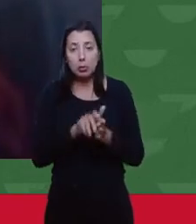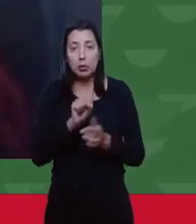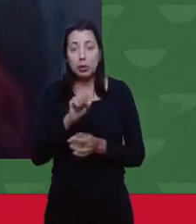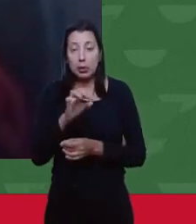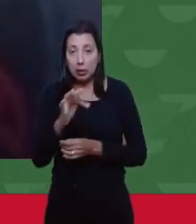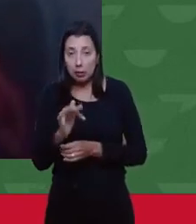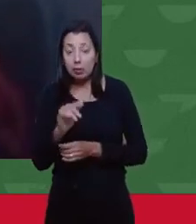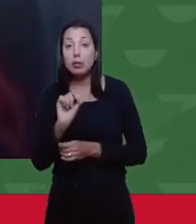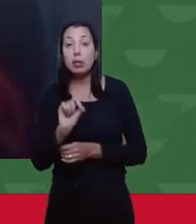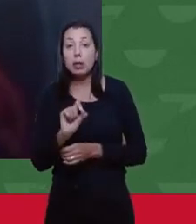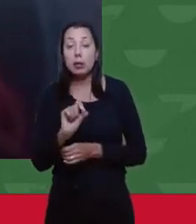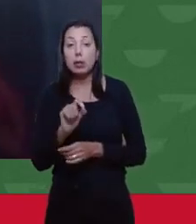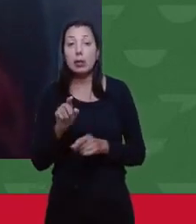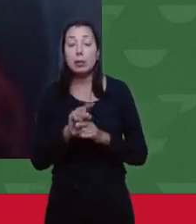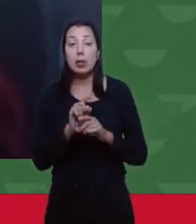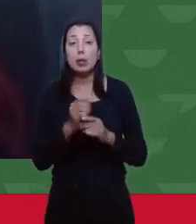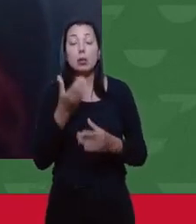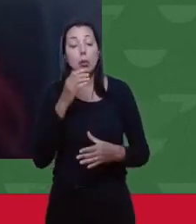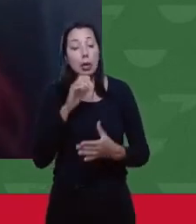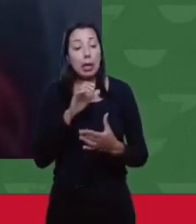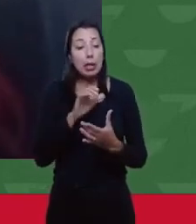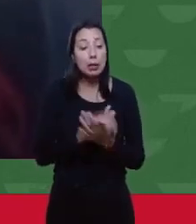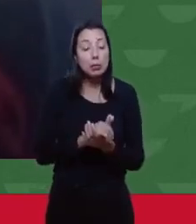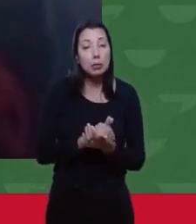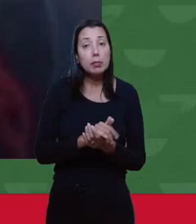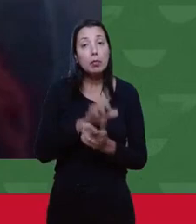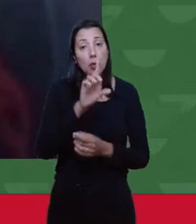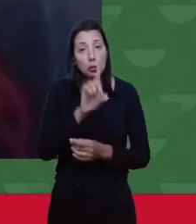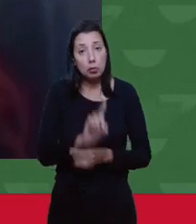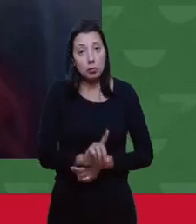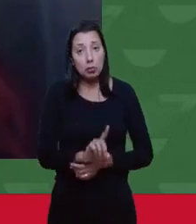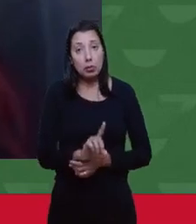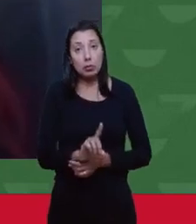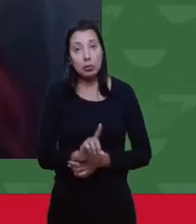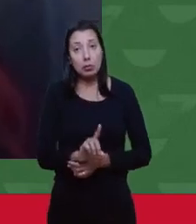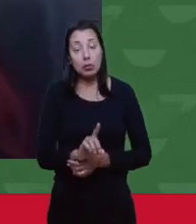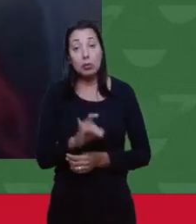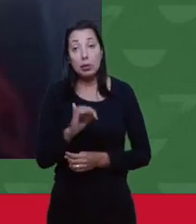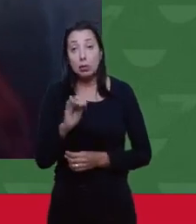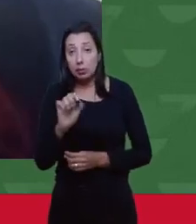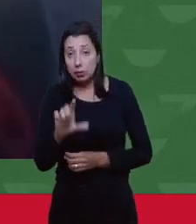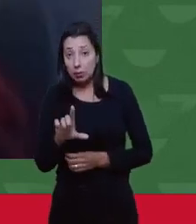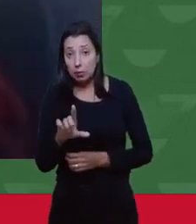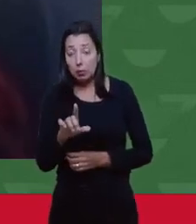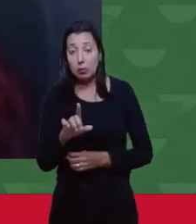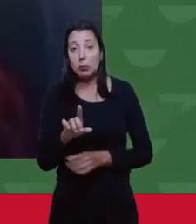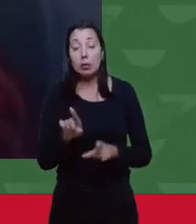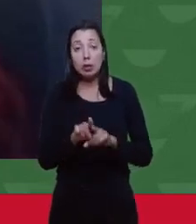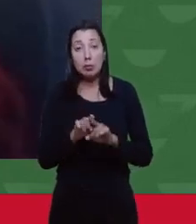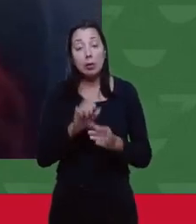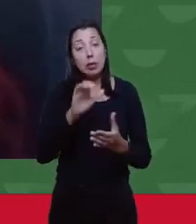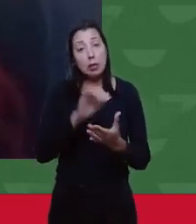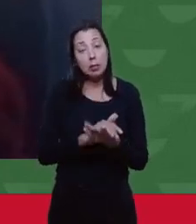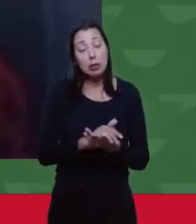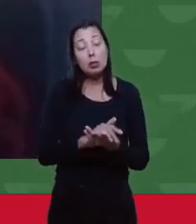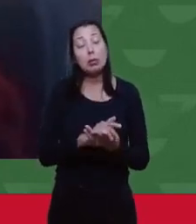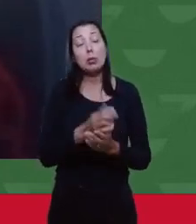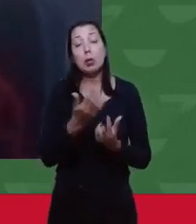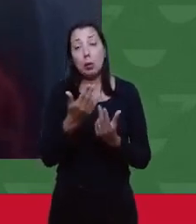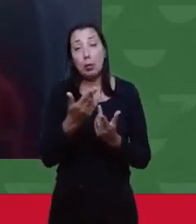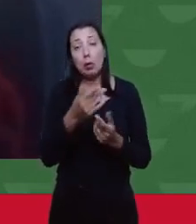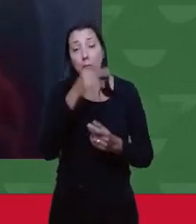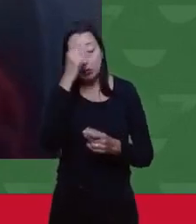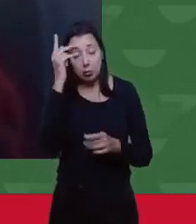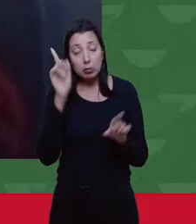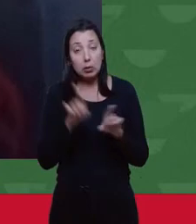a questão da união estável, do casamento, dos direitos civis, das uniões entre pessoas do mesmo sexo.